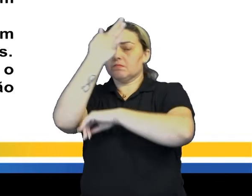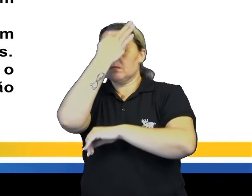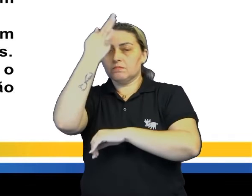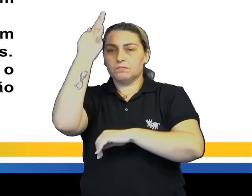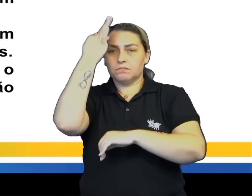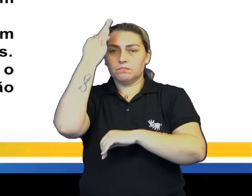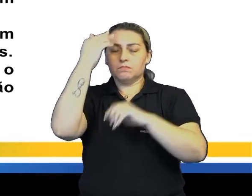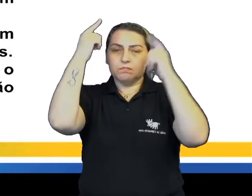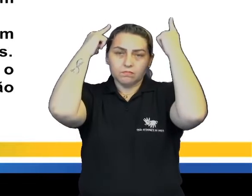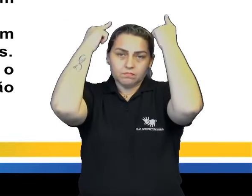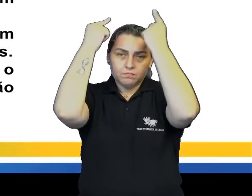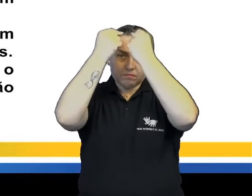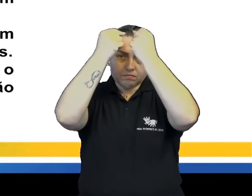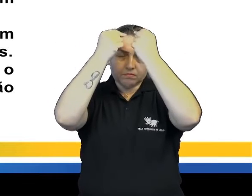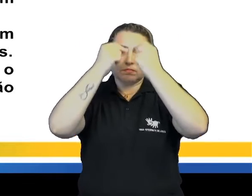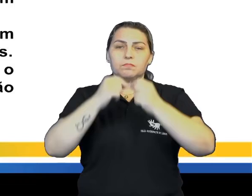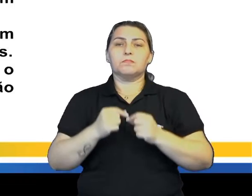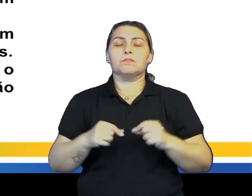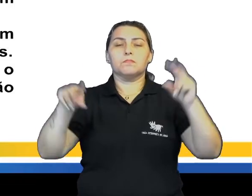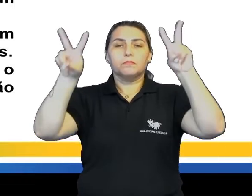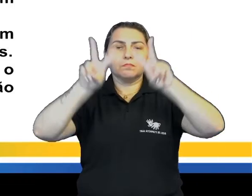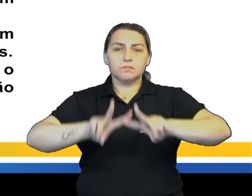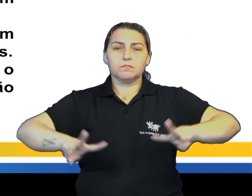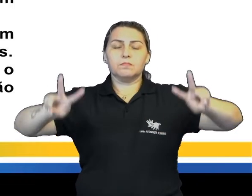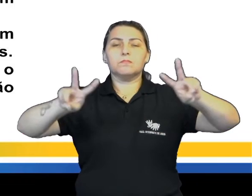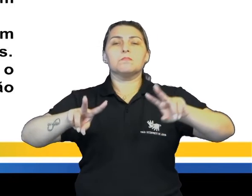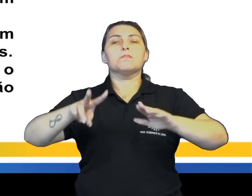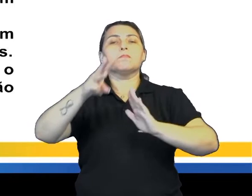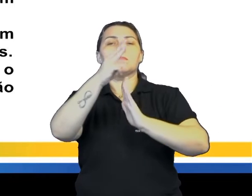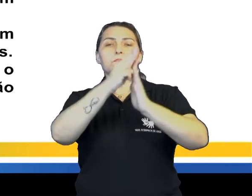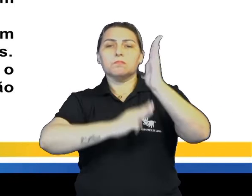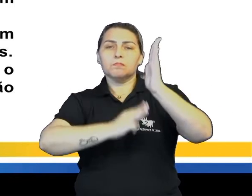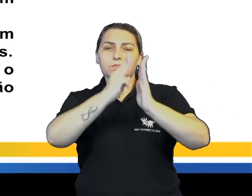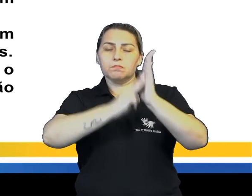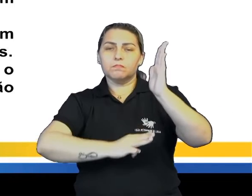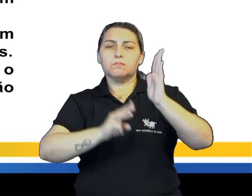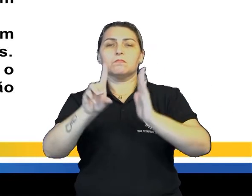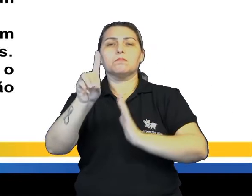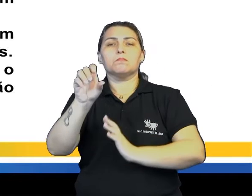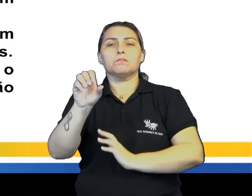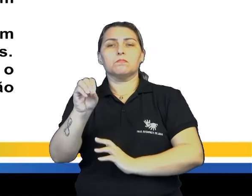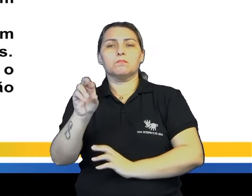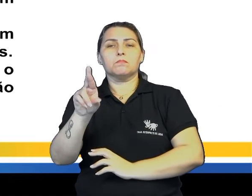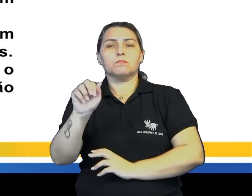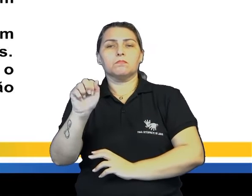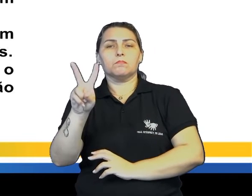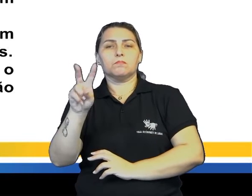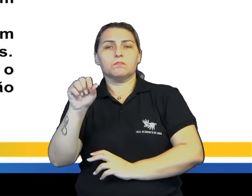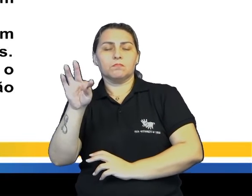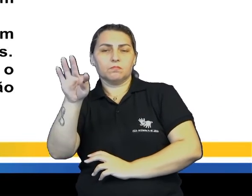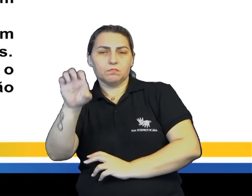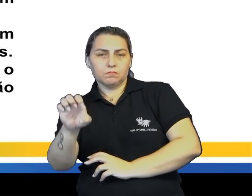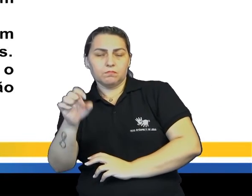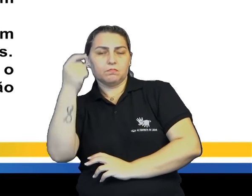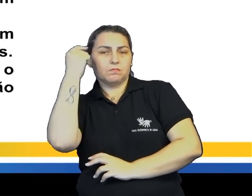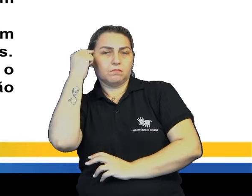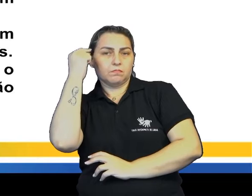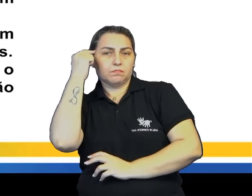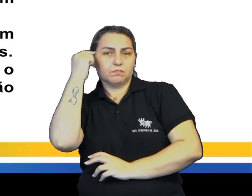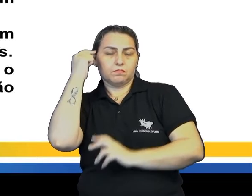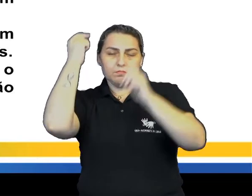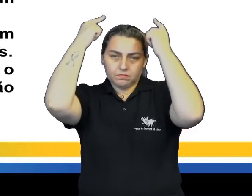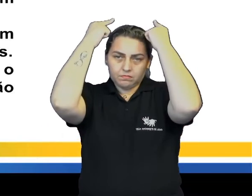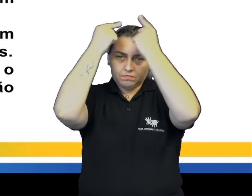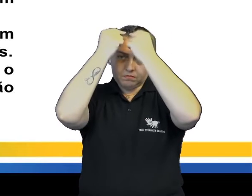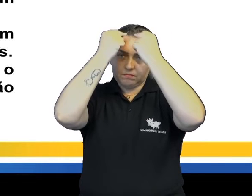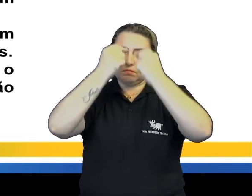filosofia grega, em detrimento da visão metodológica que doravante lá predominava no pensamento